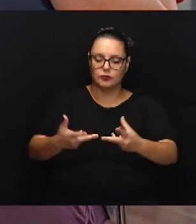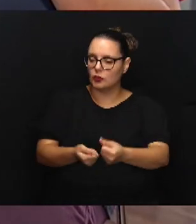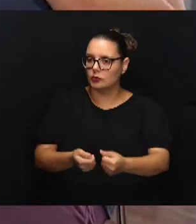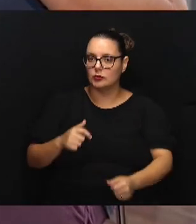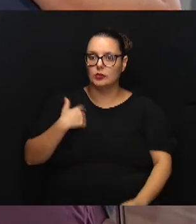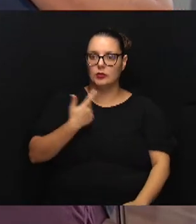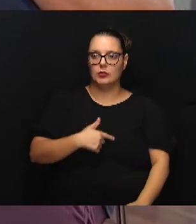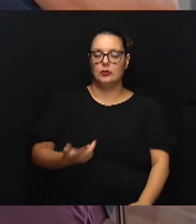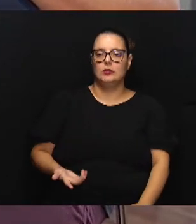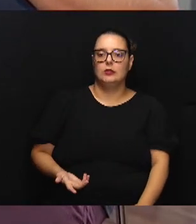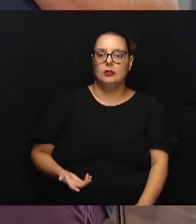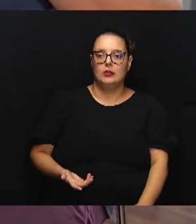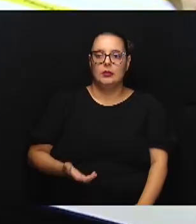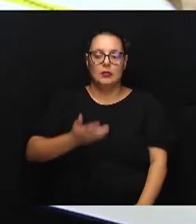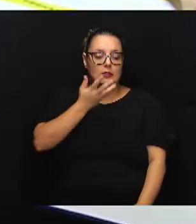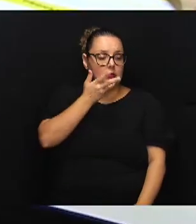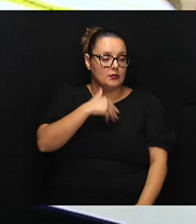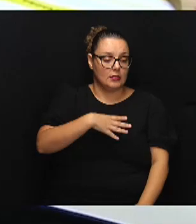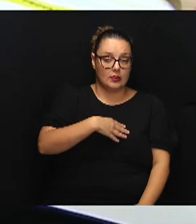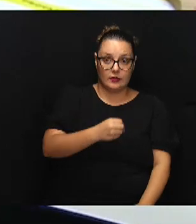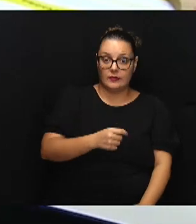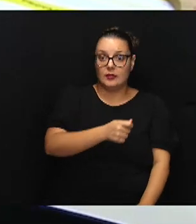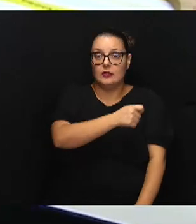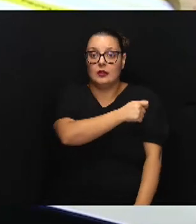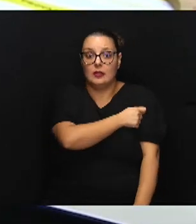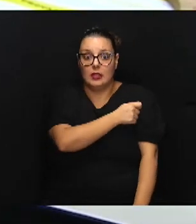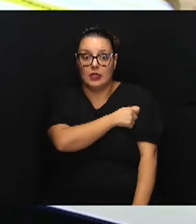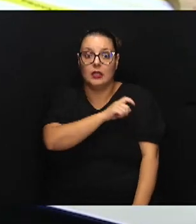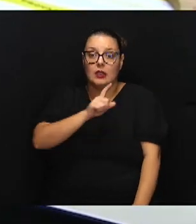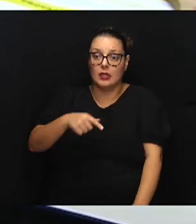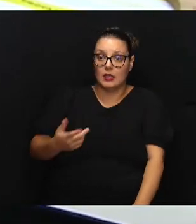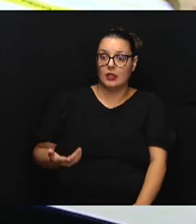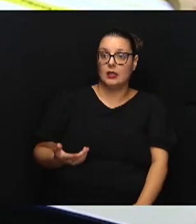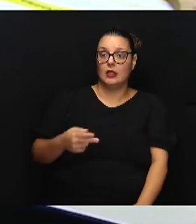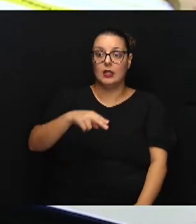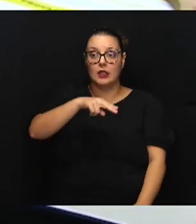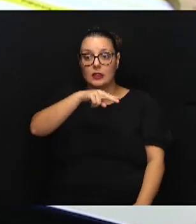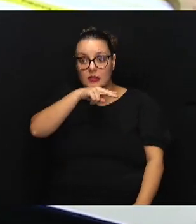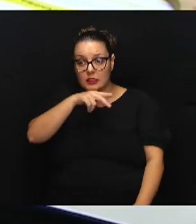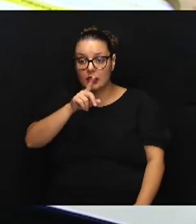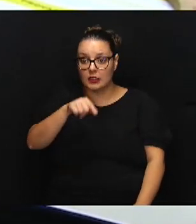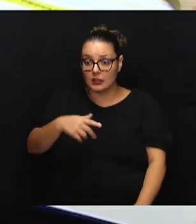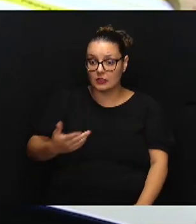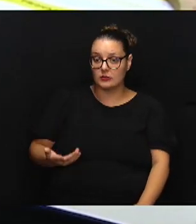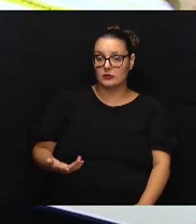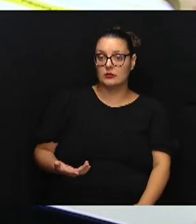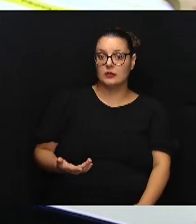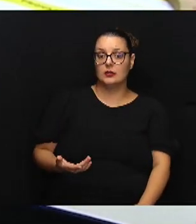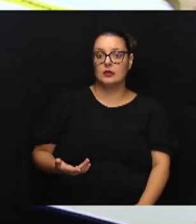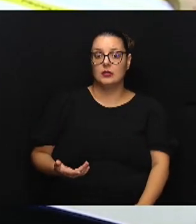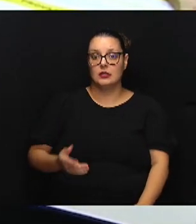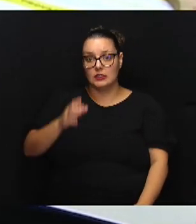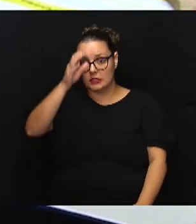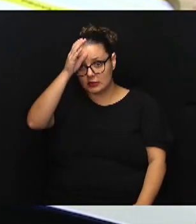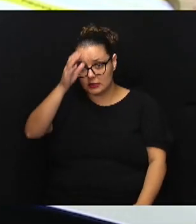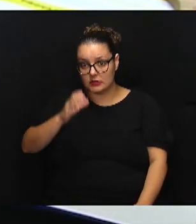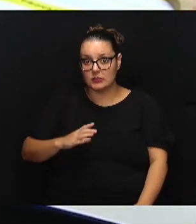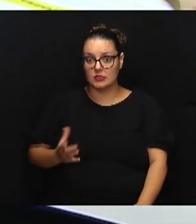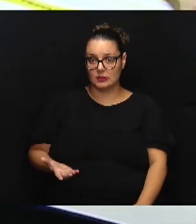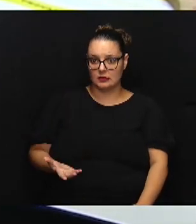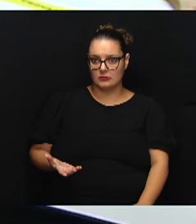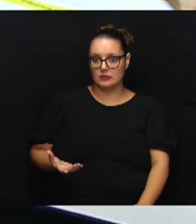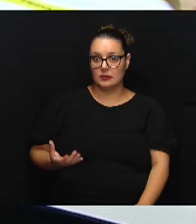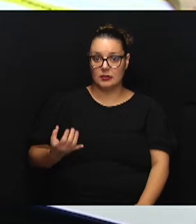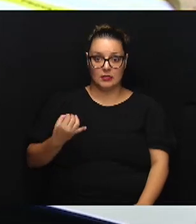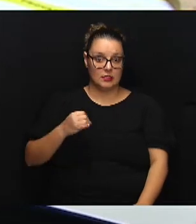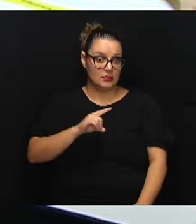As crianças, elas são filhos, elas são estudantes, elas são netos, elas são cidadãos. E se a gente